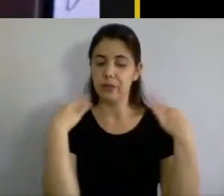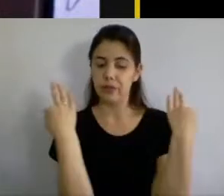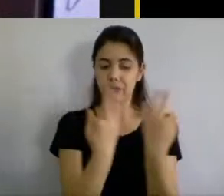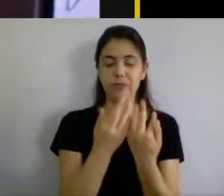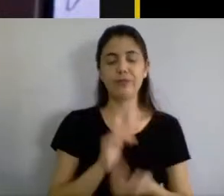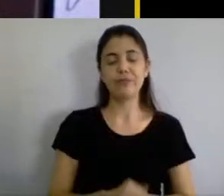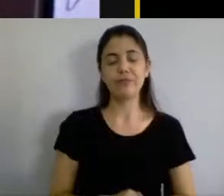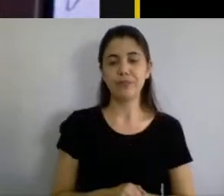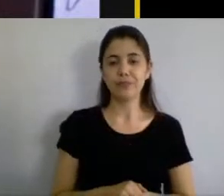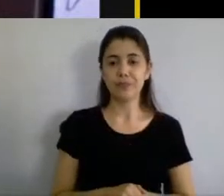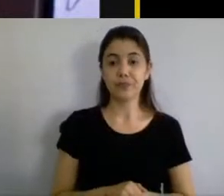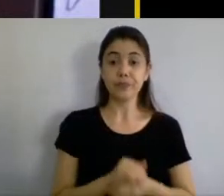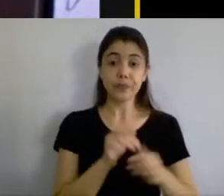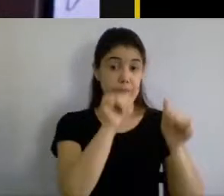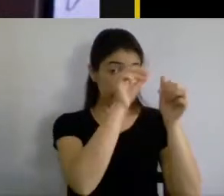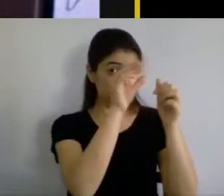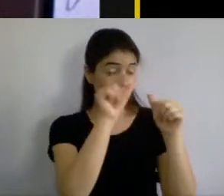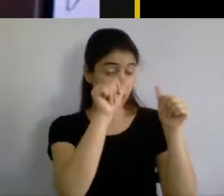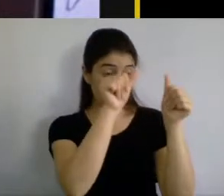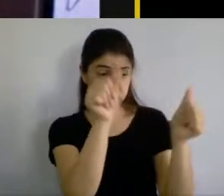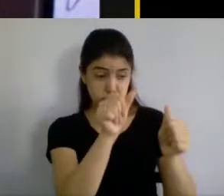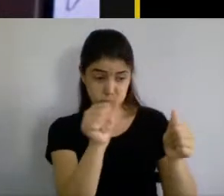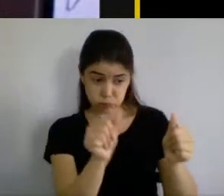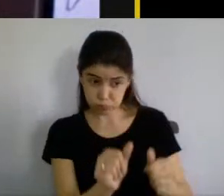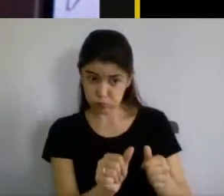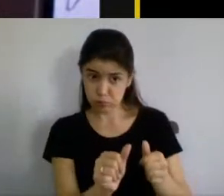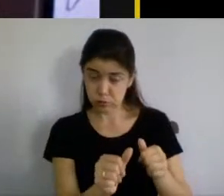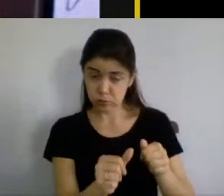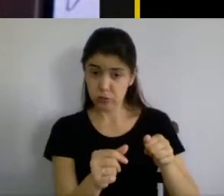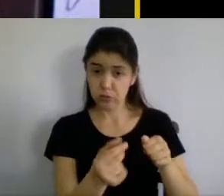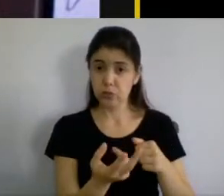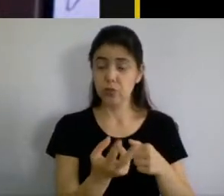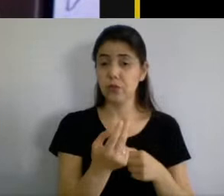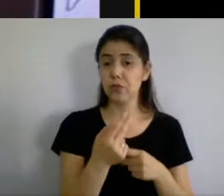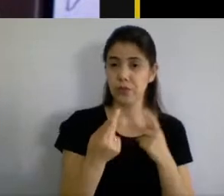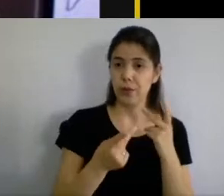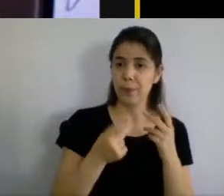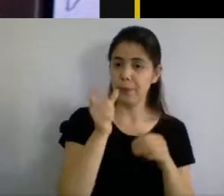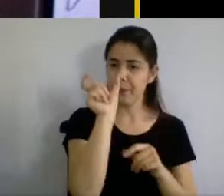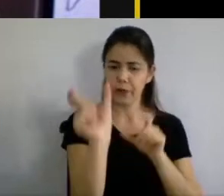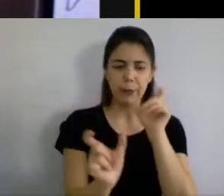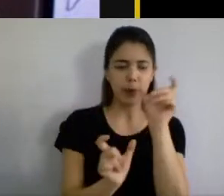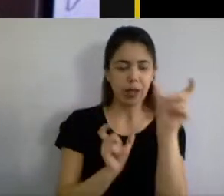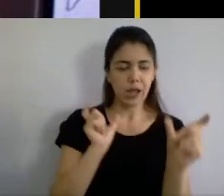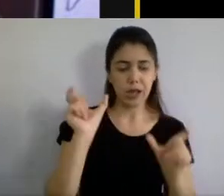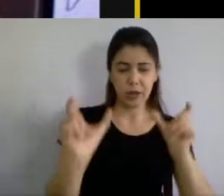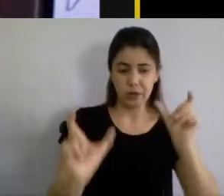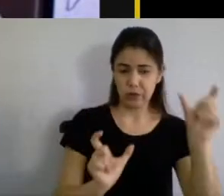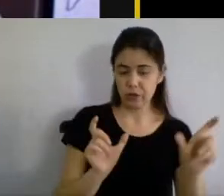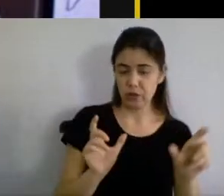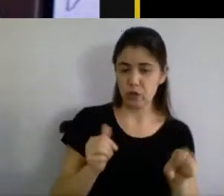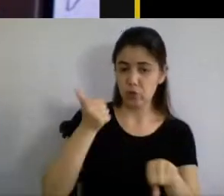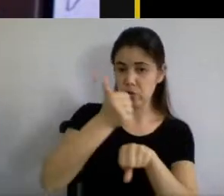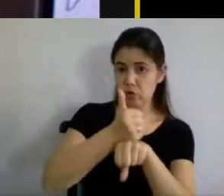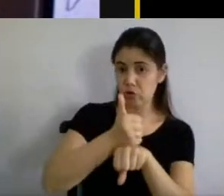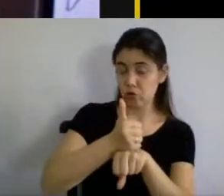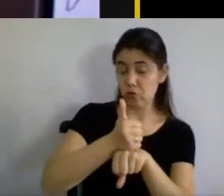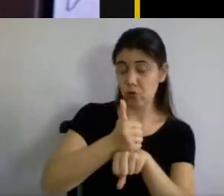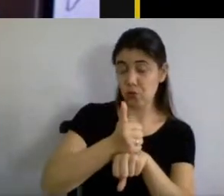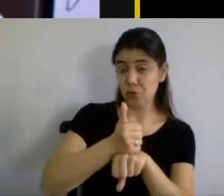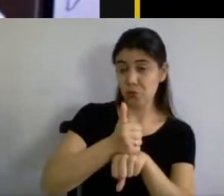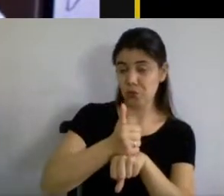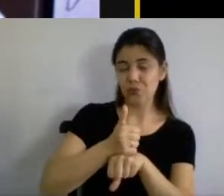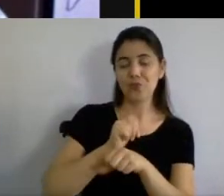elas substituem imagens mentais que nós temos das coisas. E por isso, as imagens dos nossos